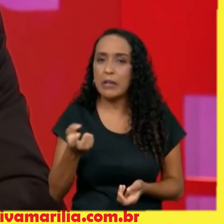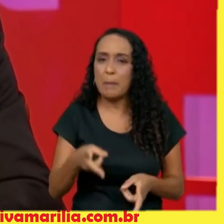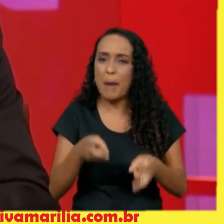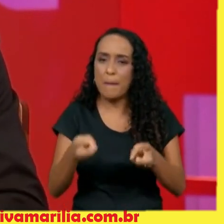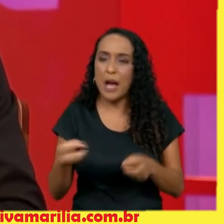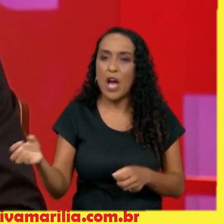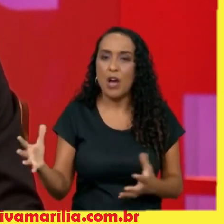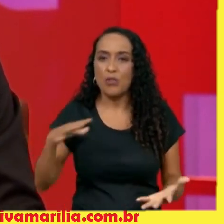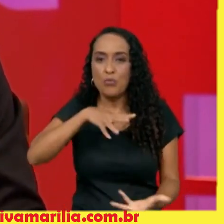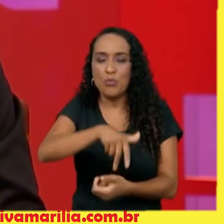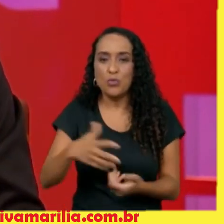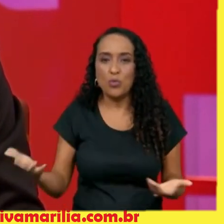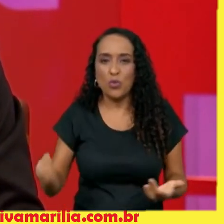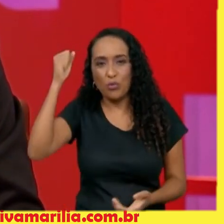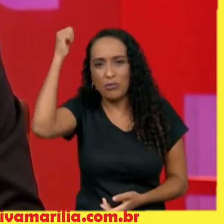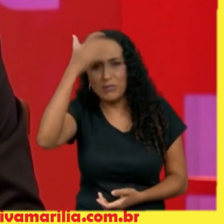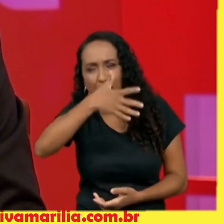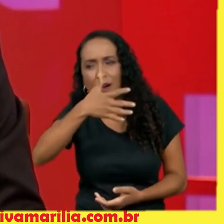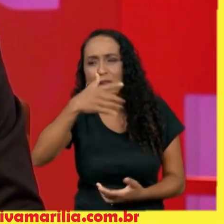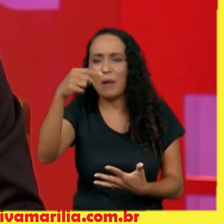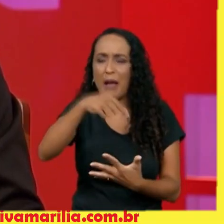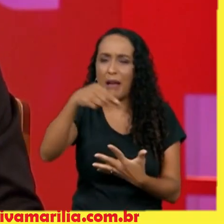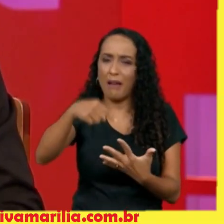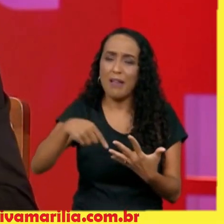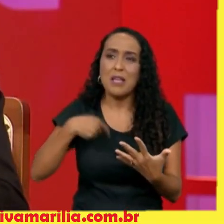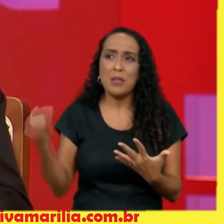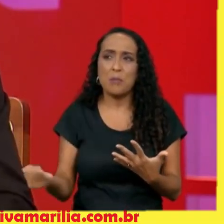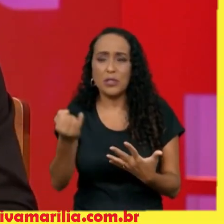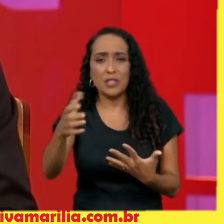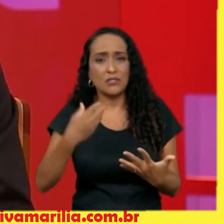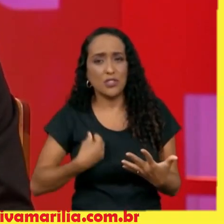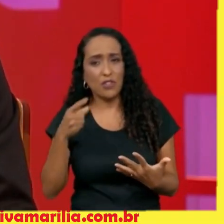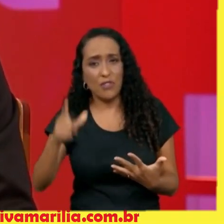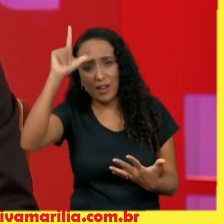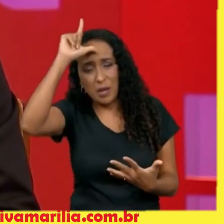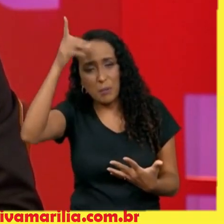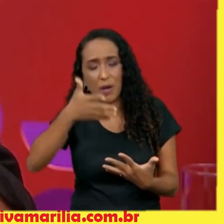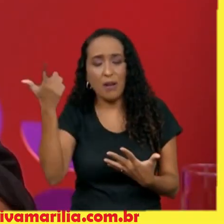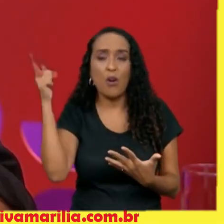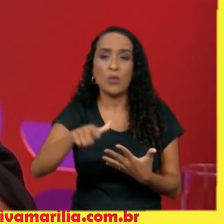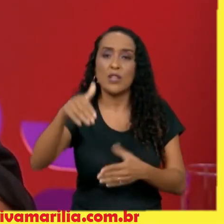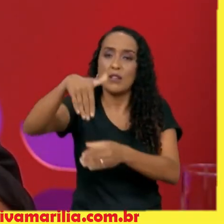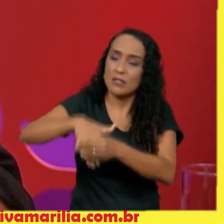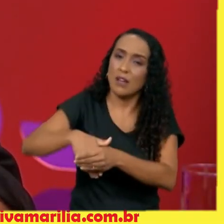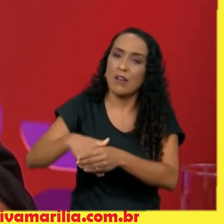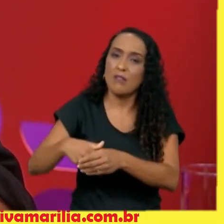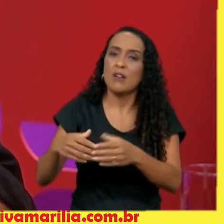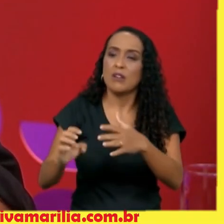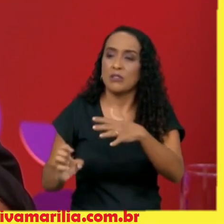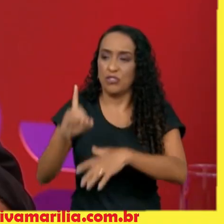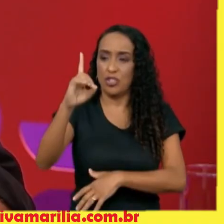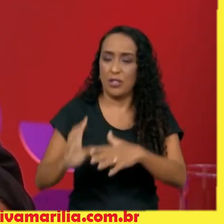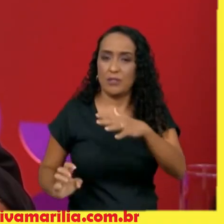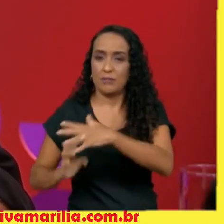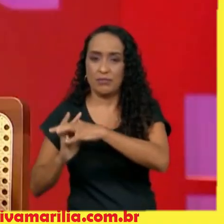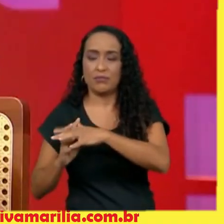com todos os partidos da extrema-direita, a importância, você viveu na Alemanha, de ganharem as eleições com a extrema-direita agora lá, para tentar